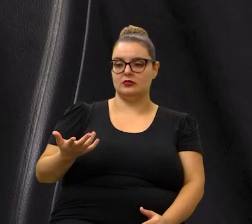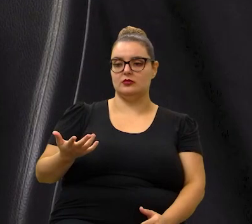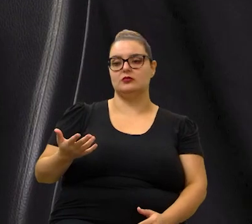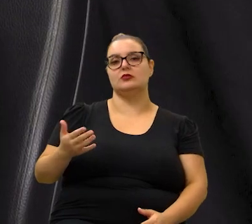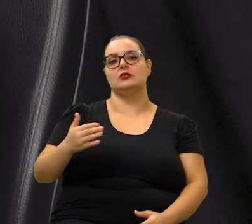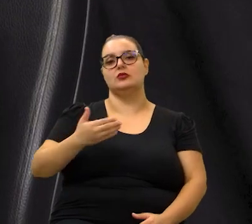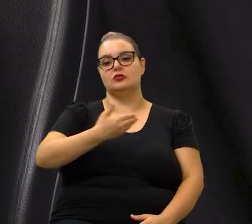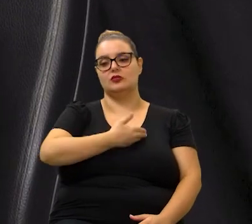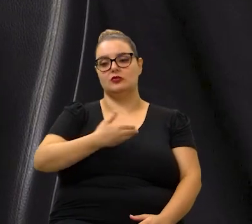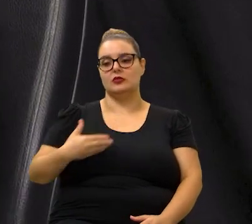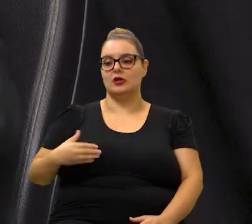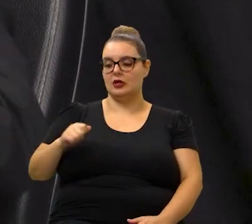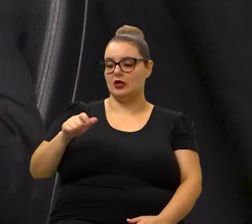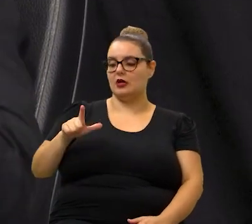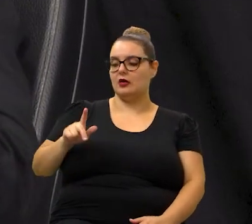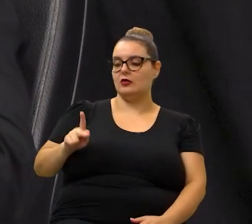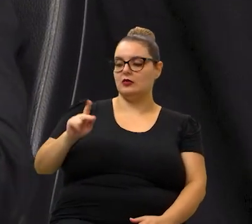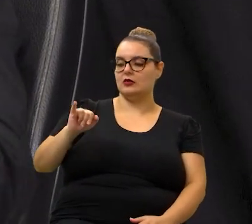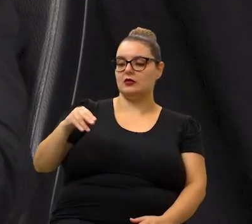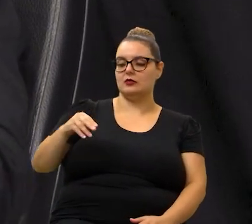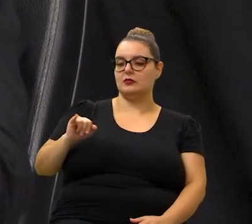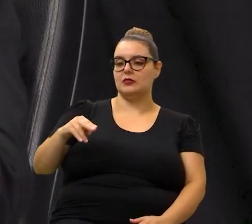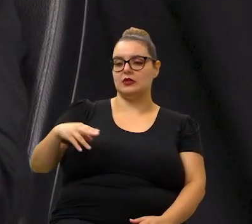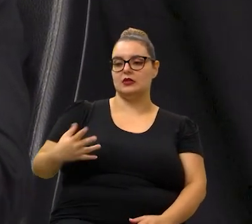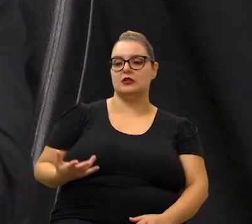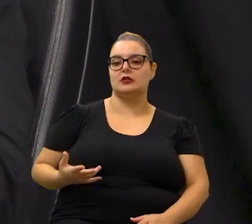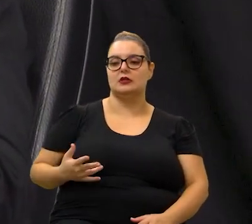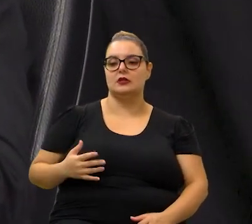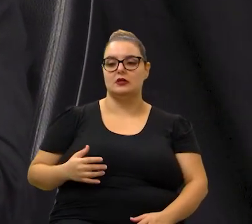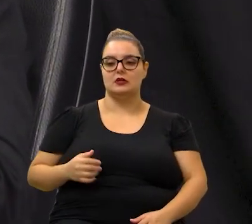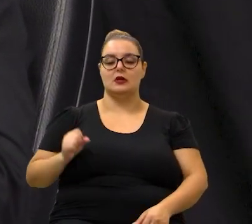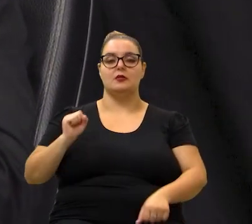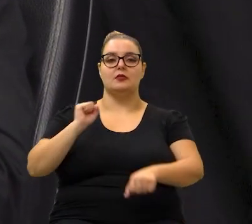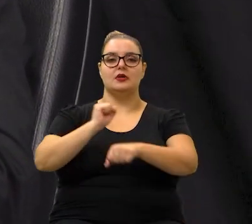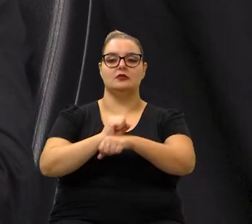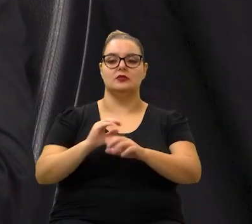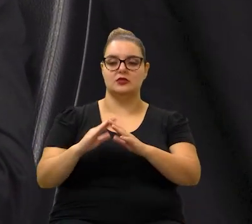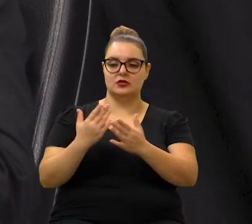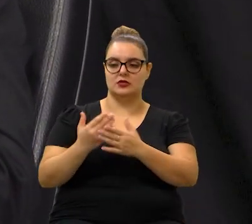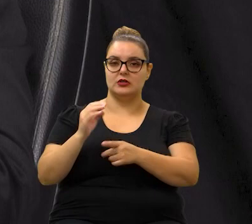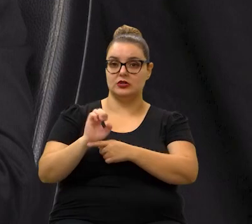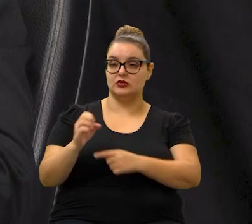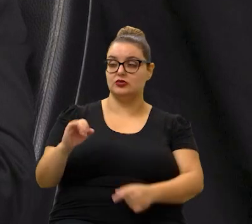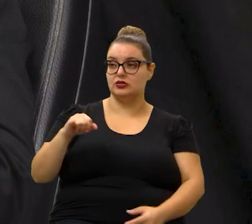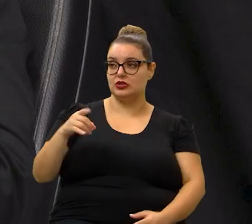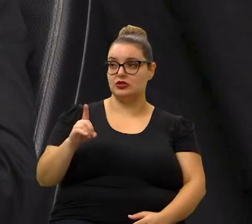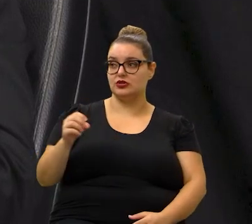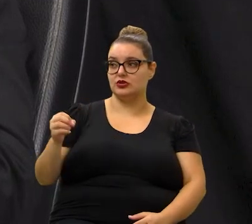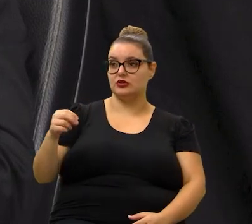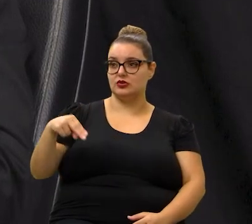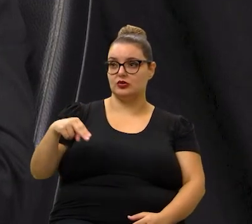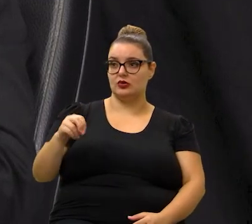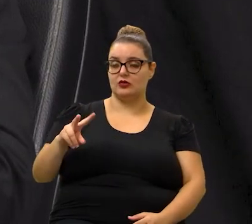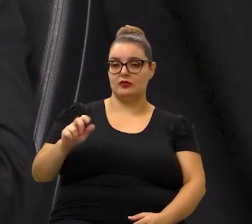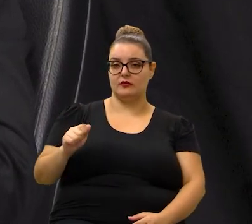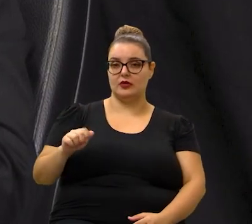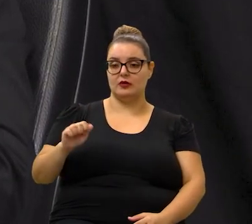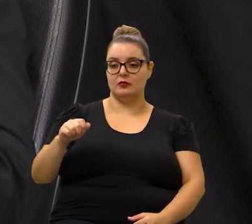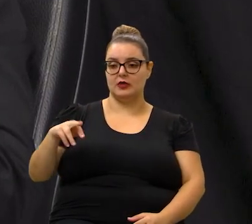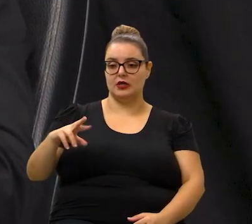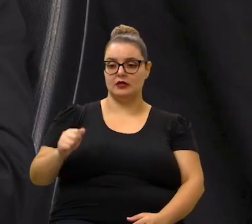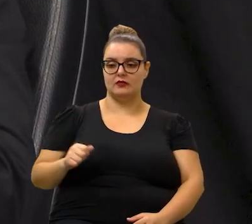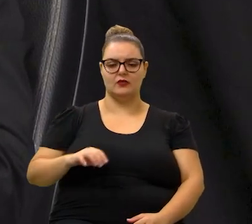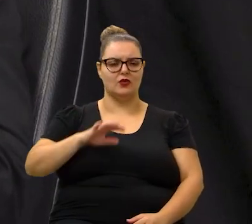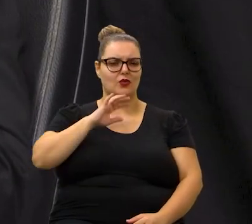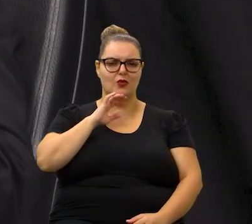do governador alkem a paralisação Da ampliação da Escola Estadual do Jardim Nova América que foi algo ali